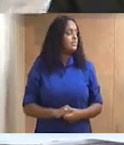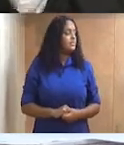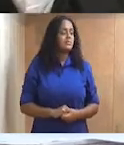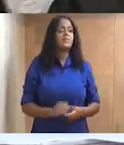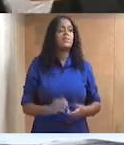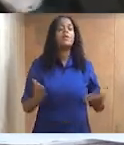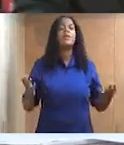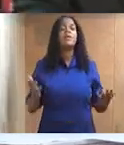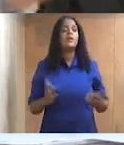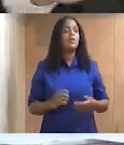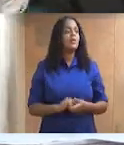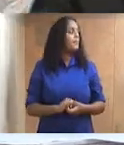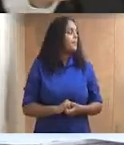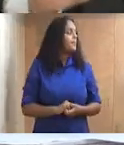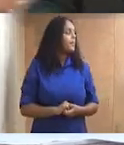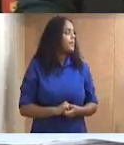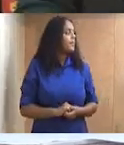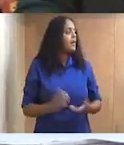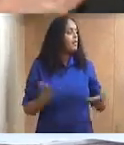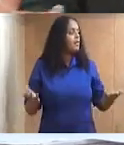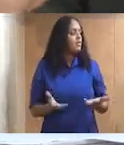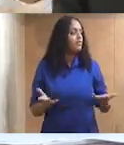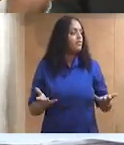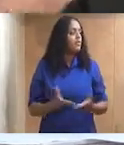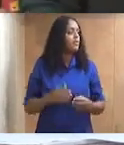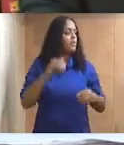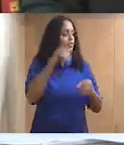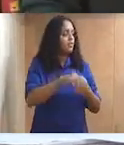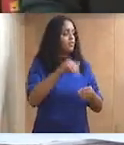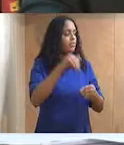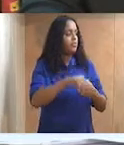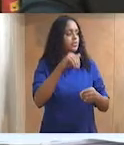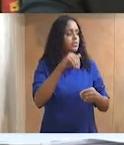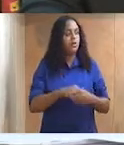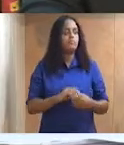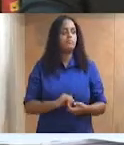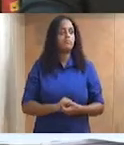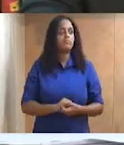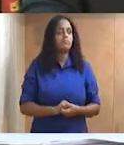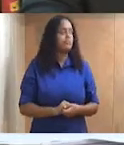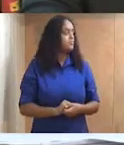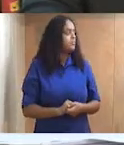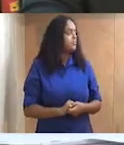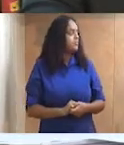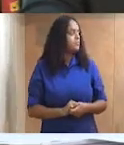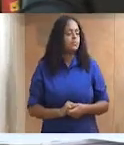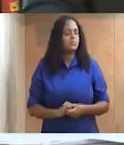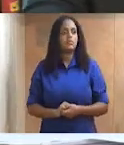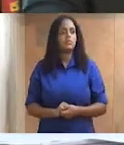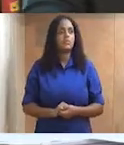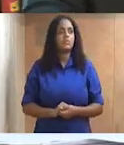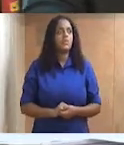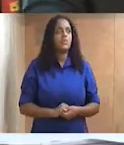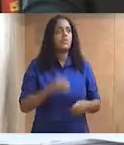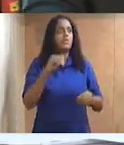Agora não tem questão de ordem, agora está em votação, a votação está aberta. Votação aberta, não tem questão de ordem. É, verificação. A votação está